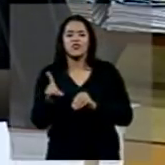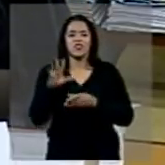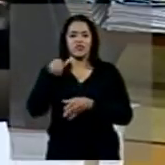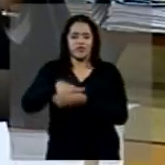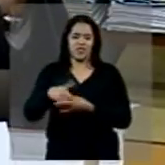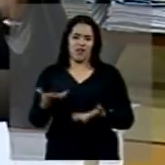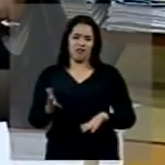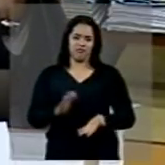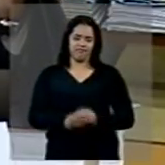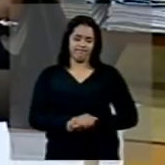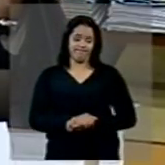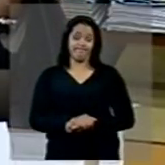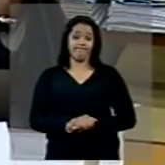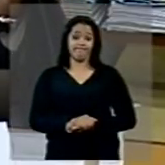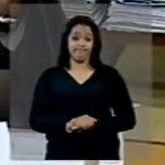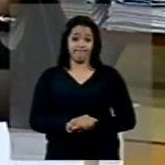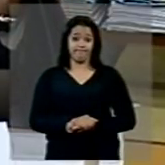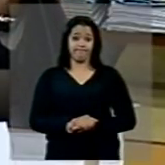Veja,